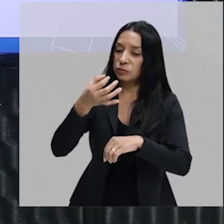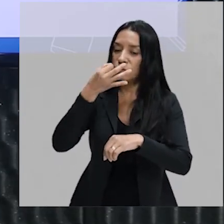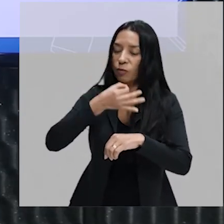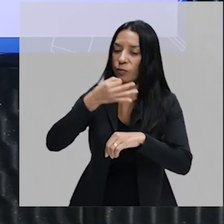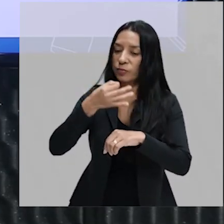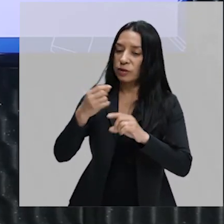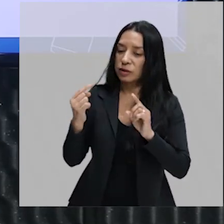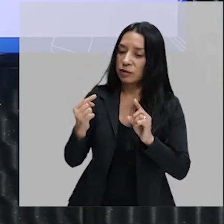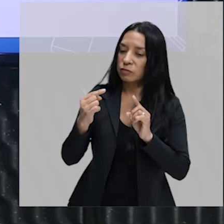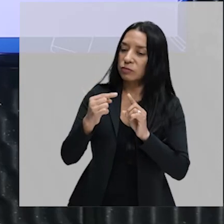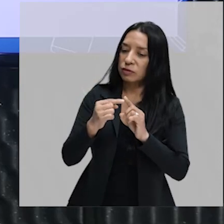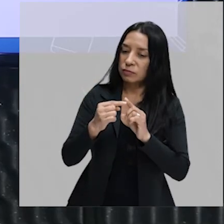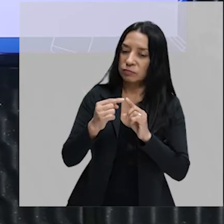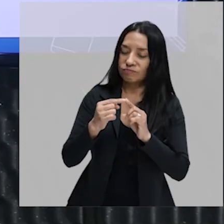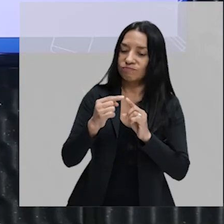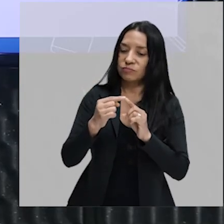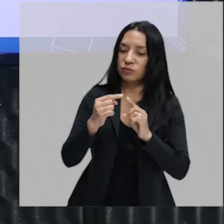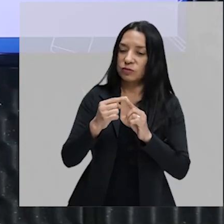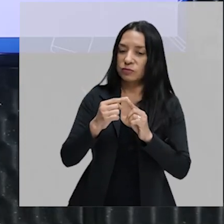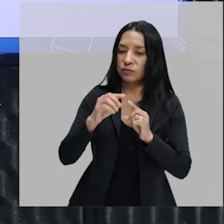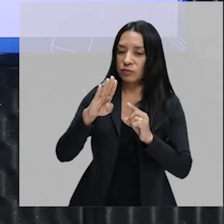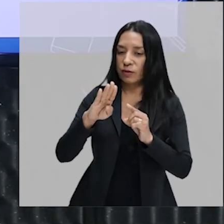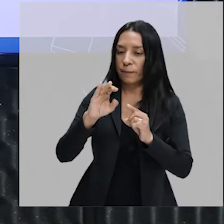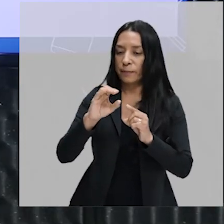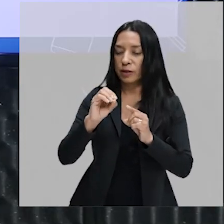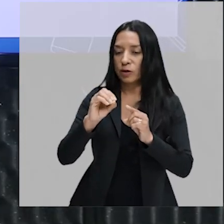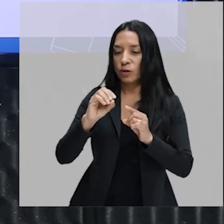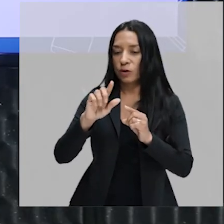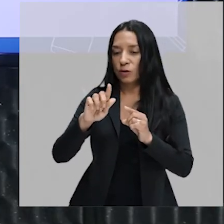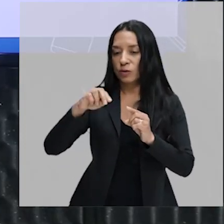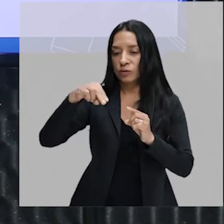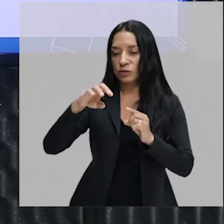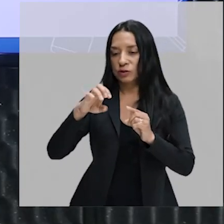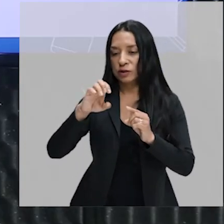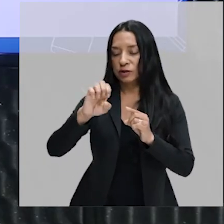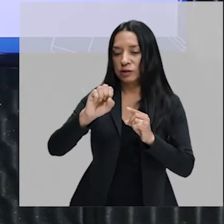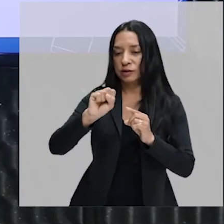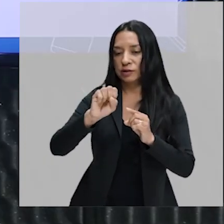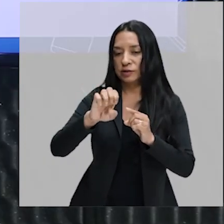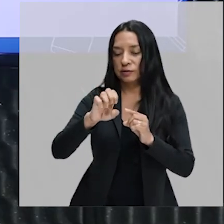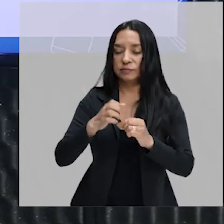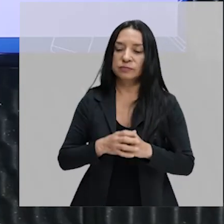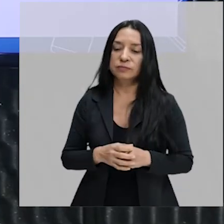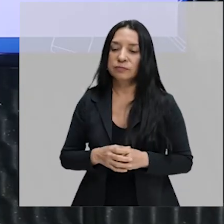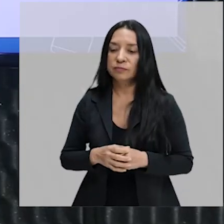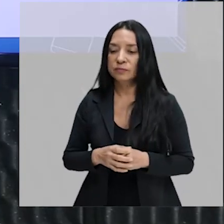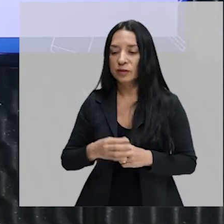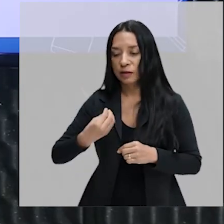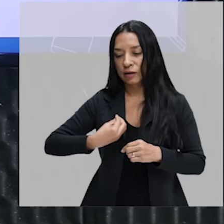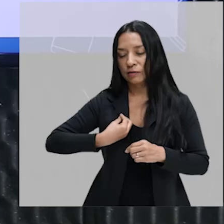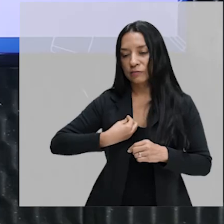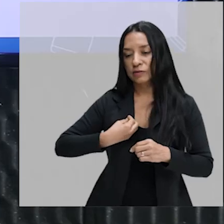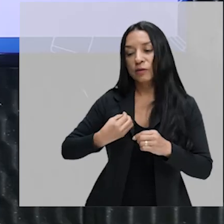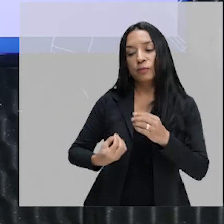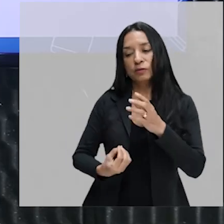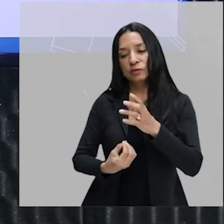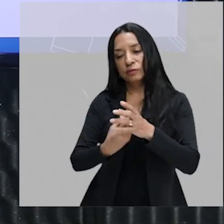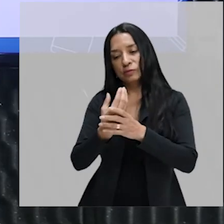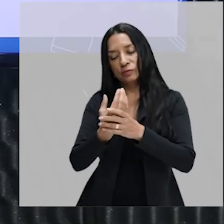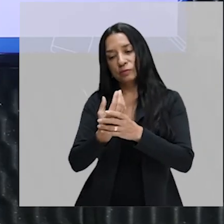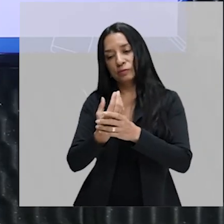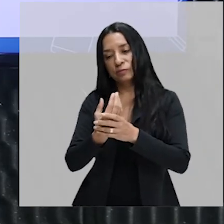que os seres vivos só podem ser originados pelo processo de reprodução dos seres